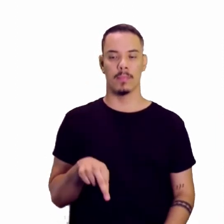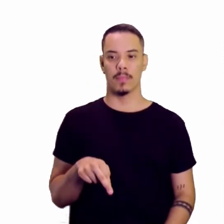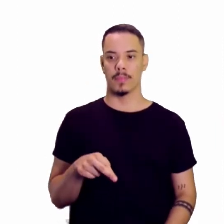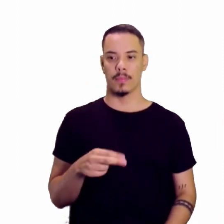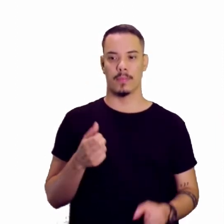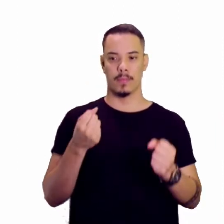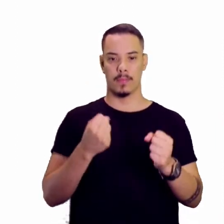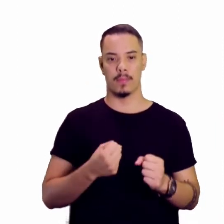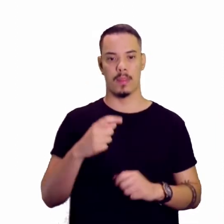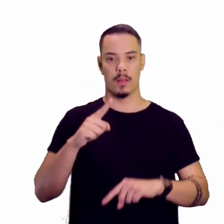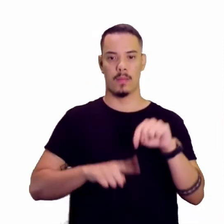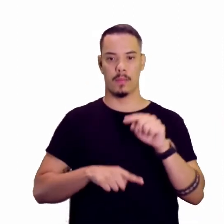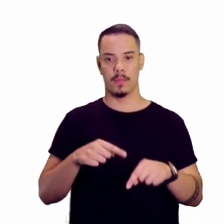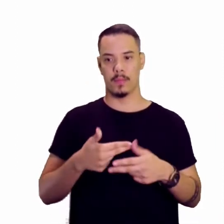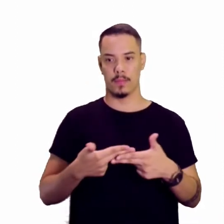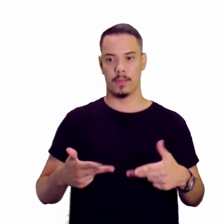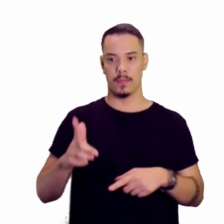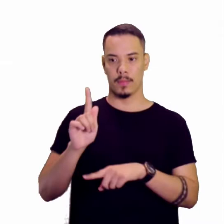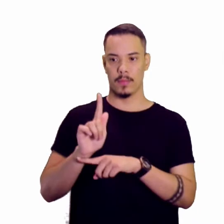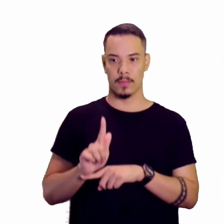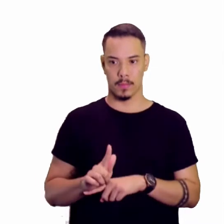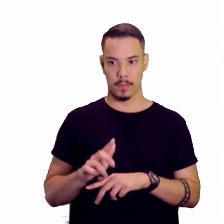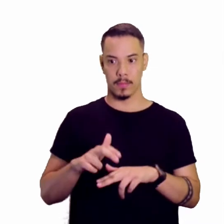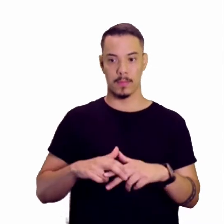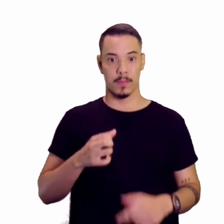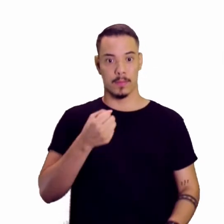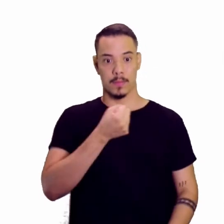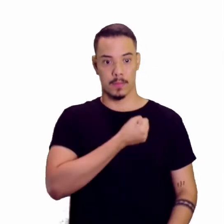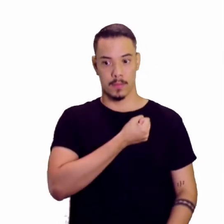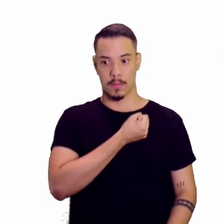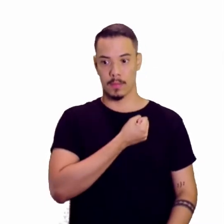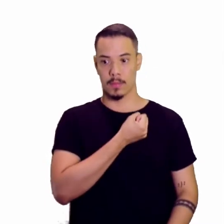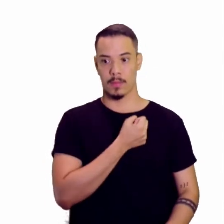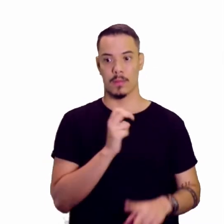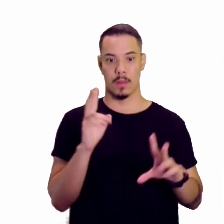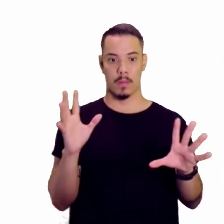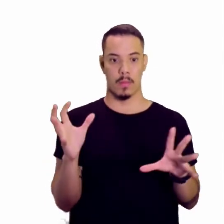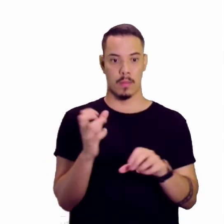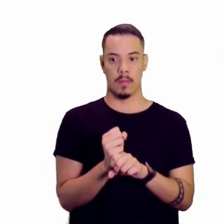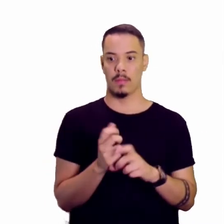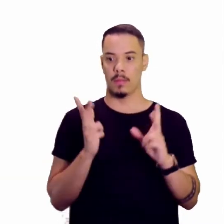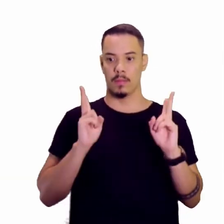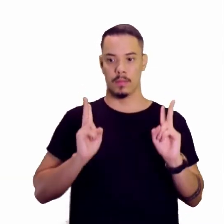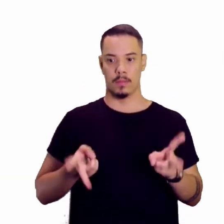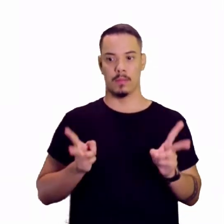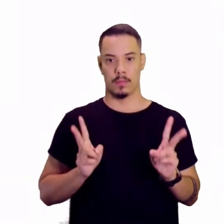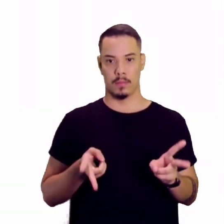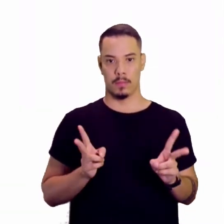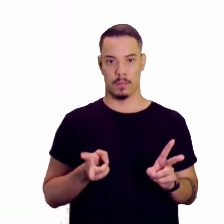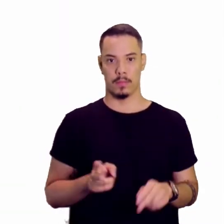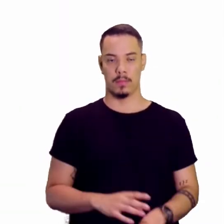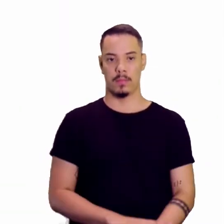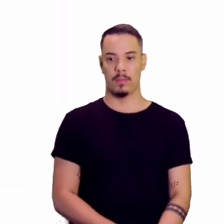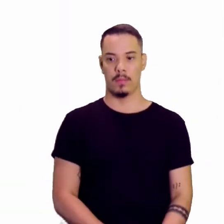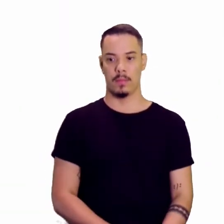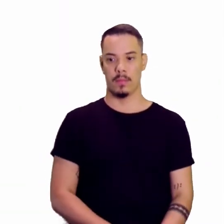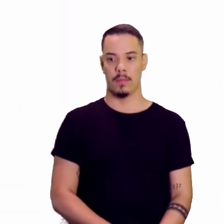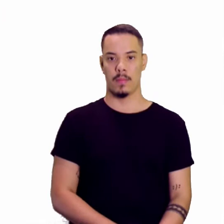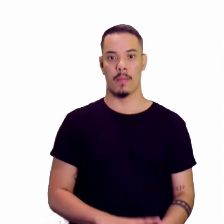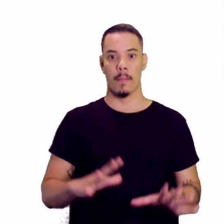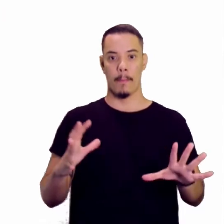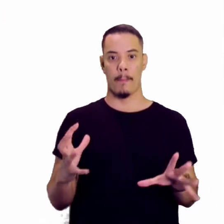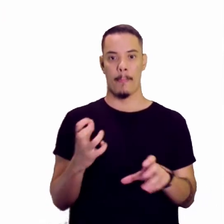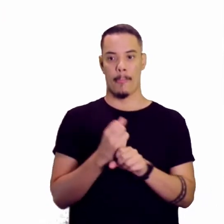caso, produto da massa e da gravidade, né? Então, como o valor sobre essas massas aqui é o mesmo. certo? Então, para calcular o